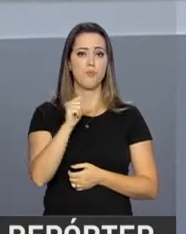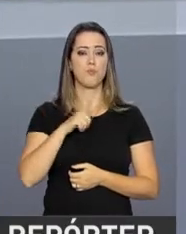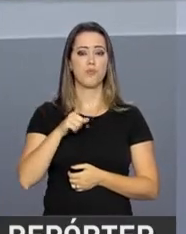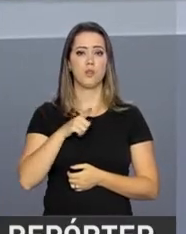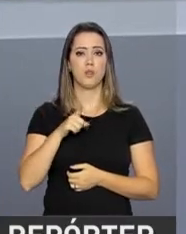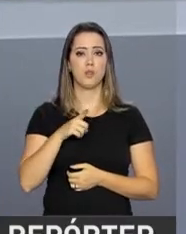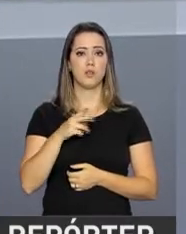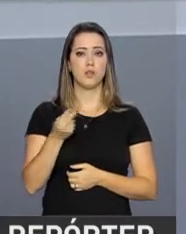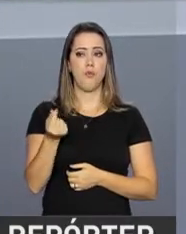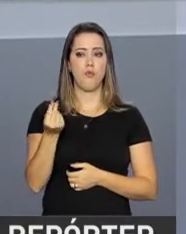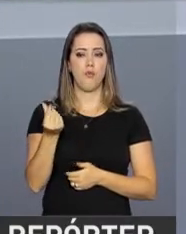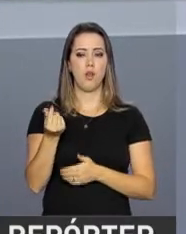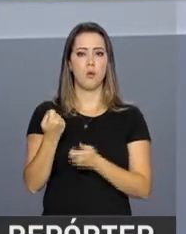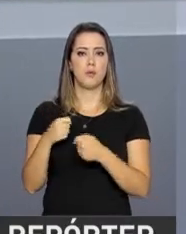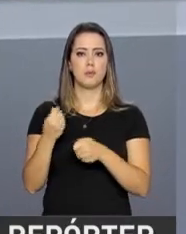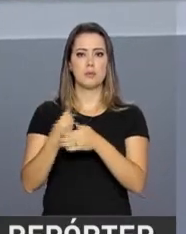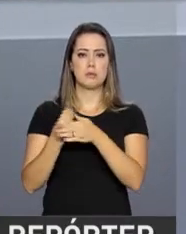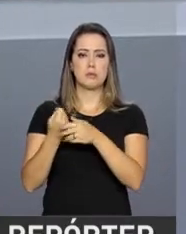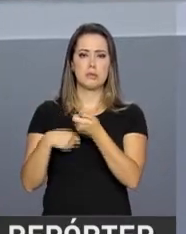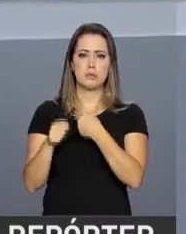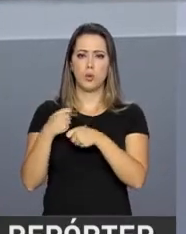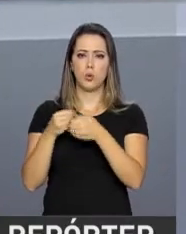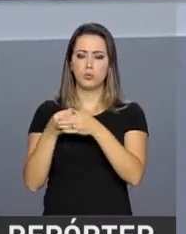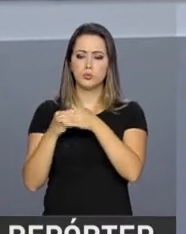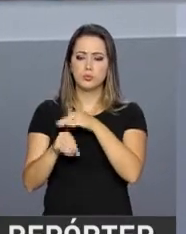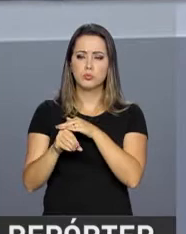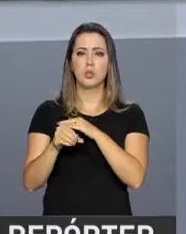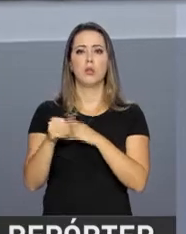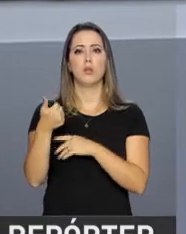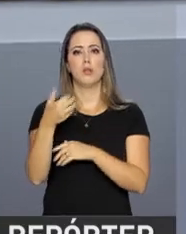de contingenciamento da ordem de